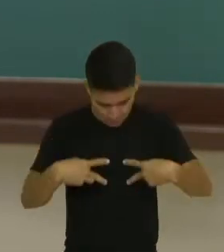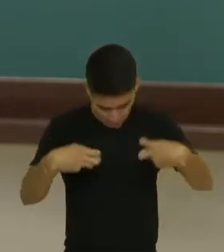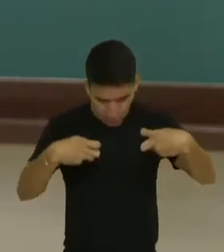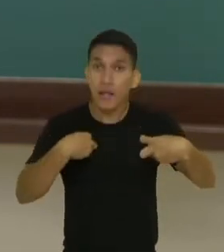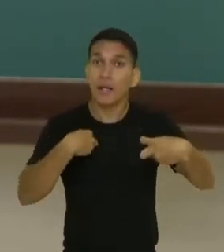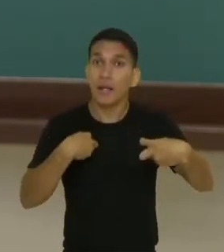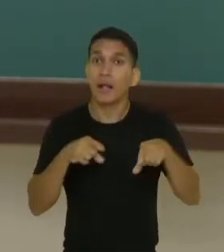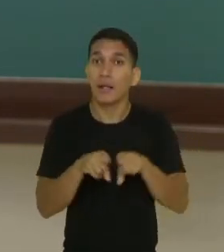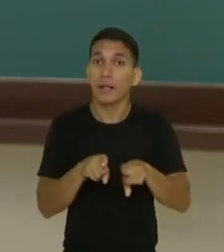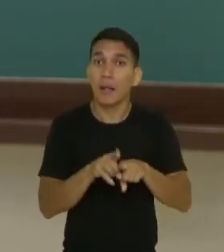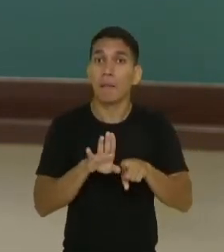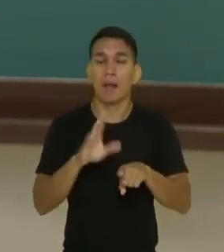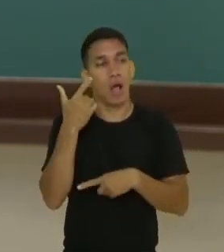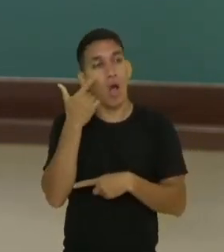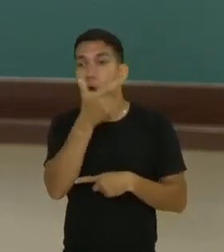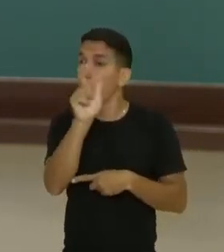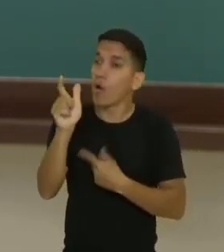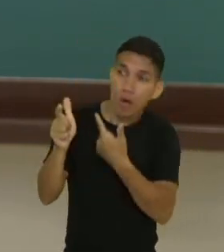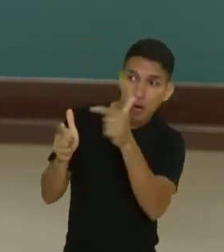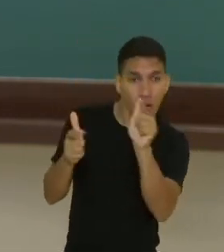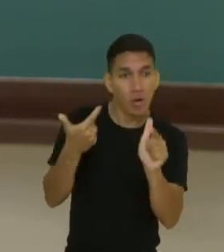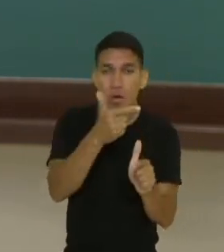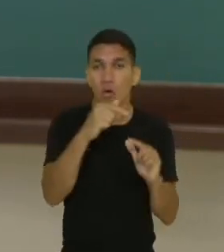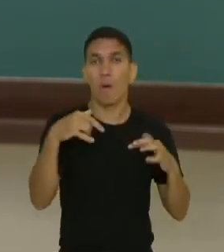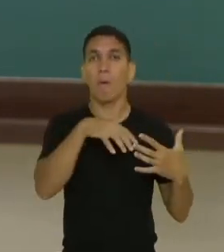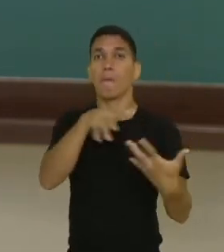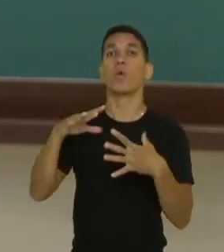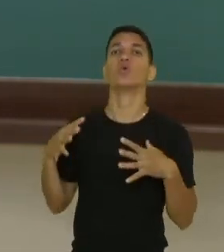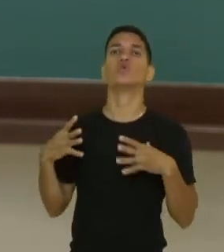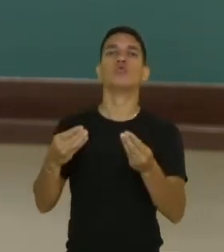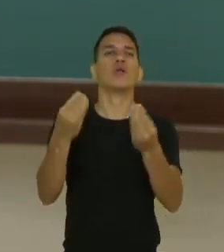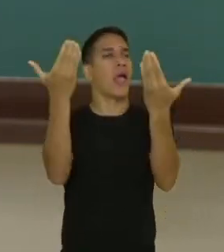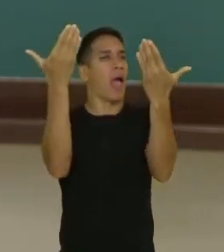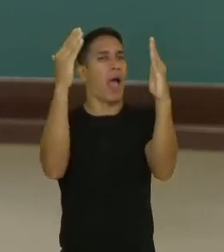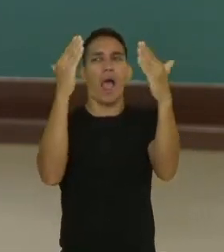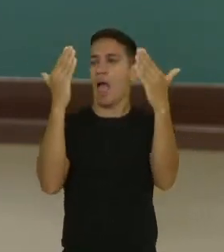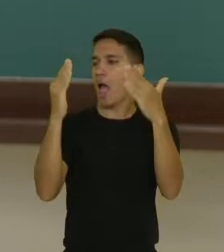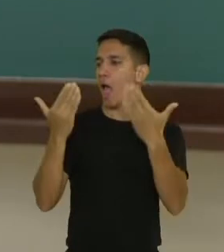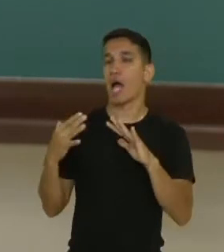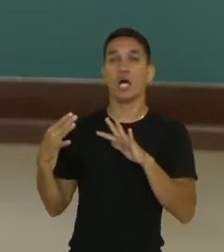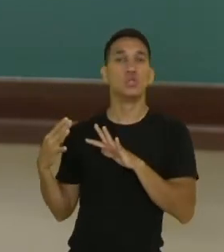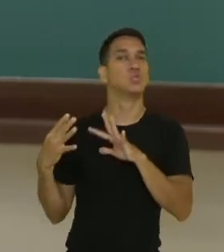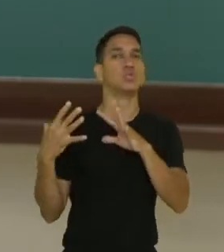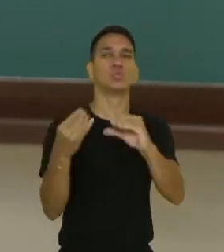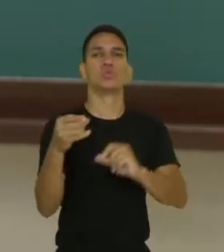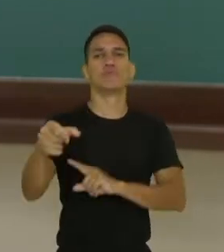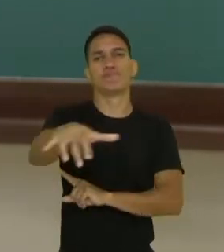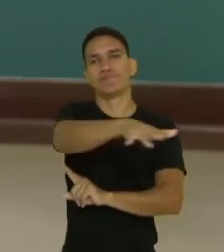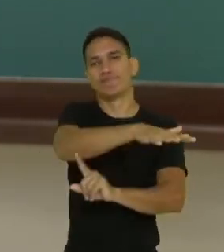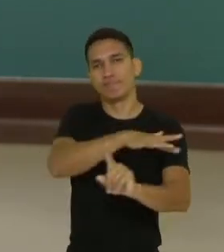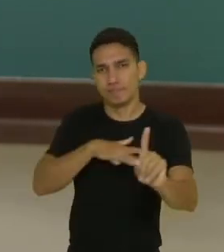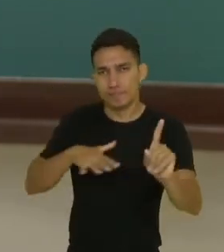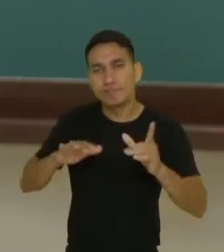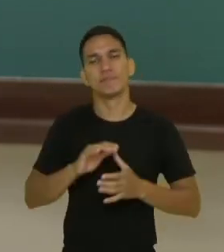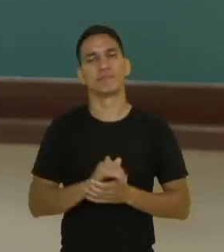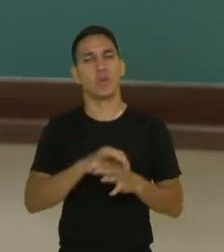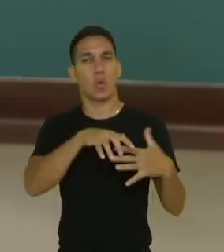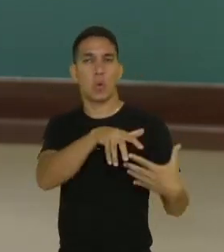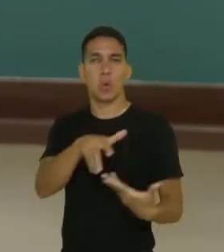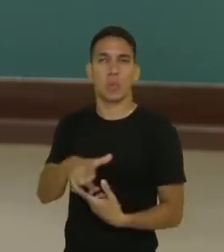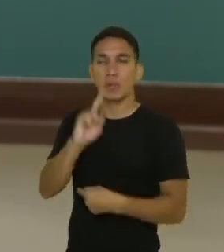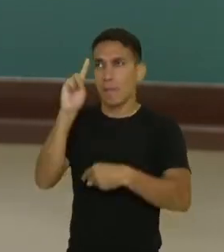também olhar para o resto do mundo. Fazer essa análise crítica do resto do mundo, né? Criar